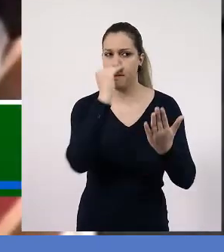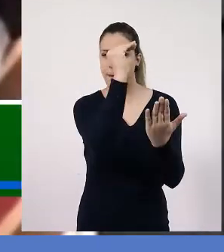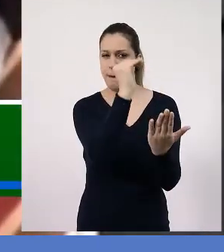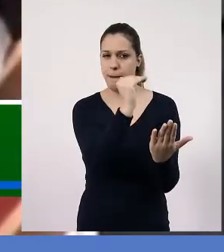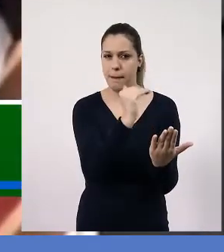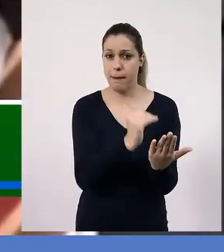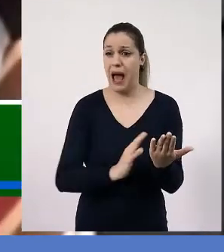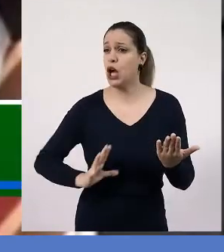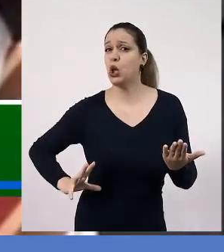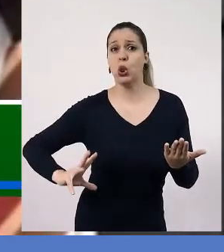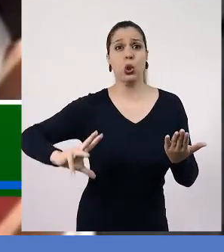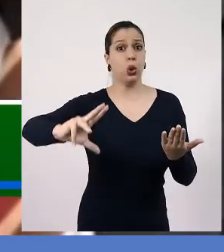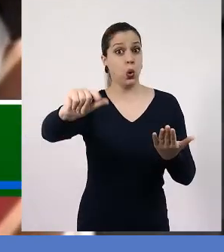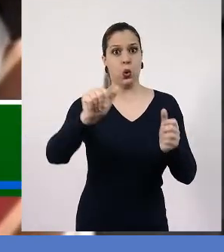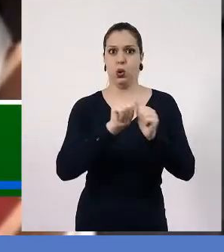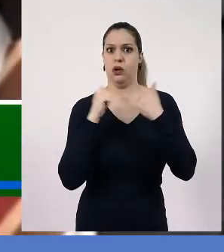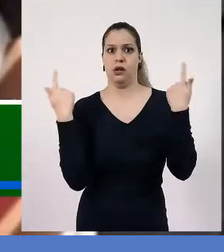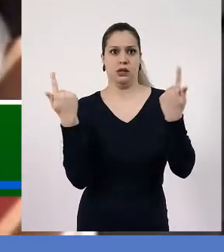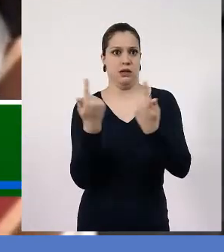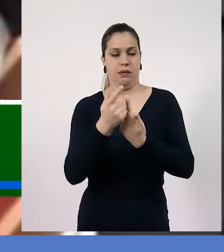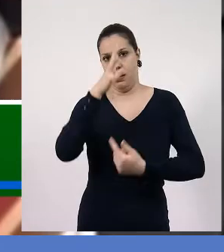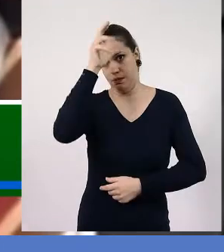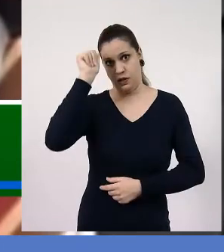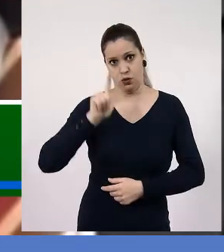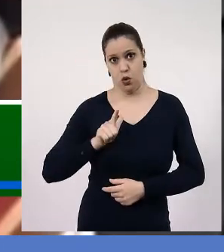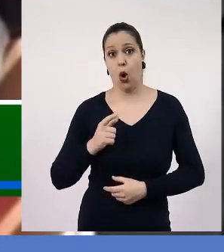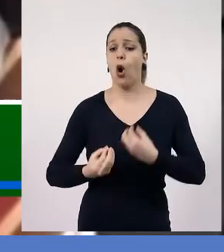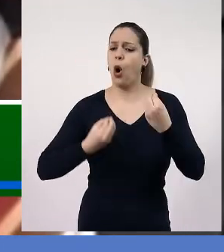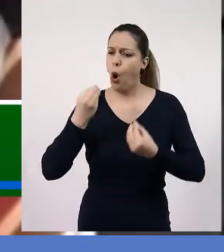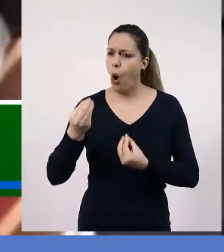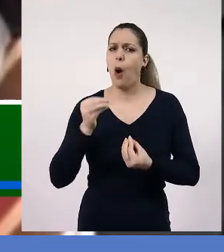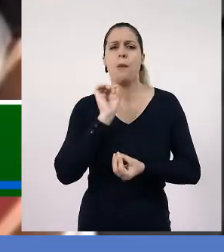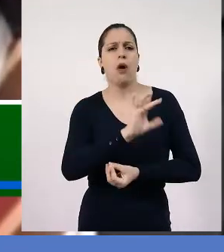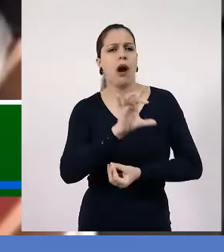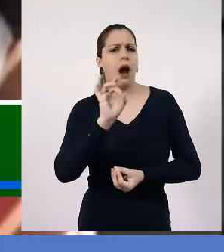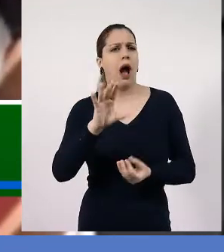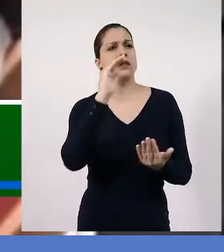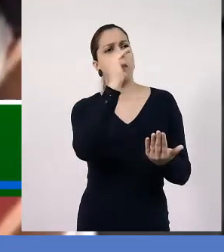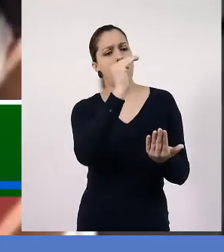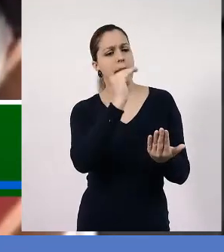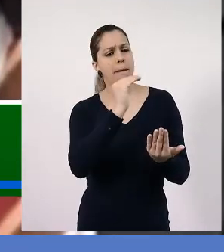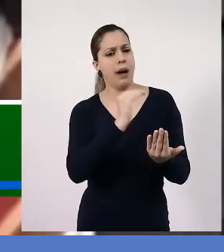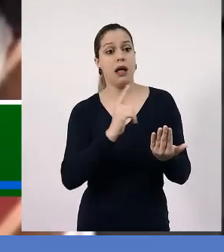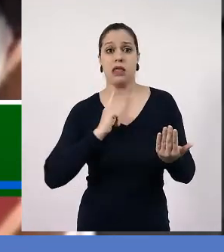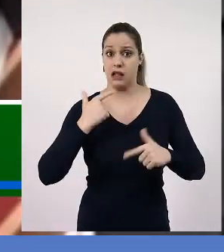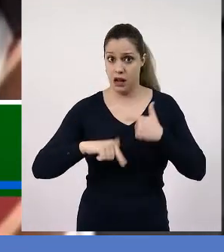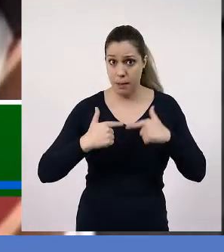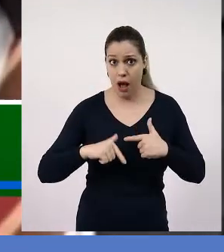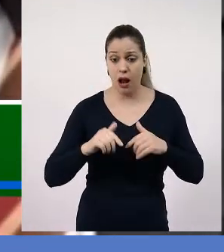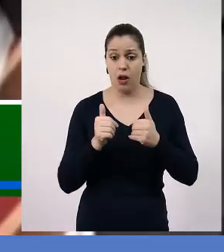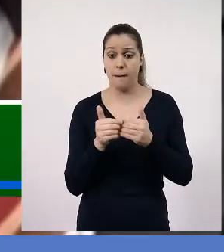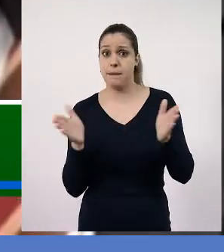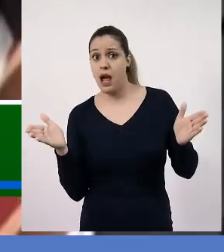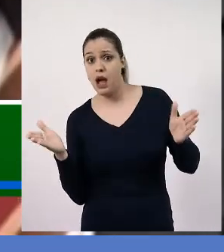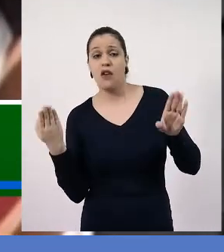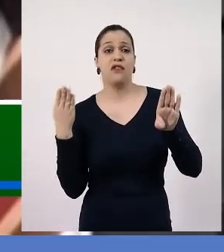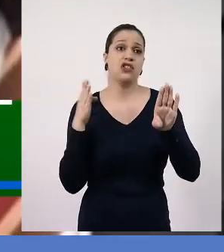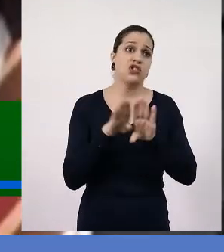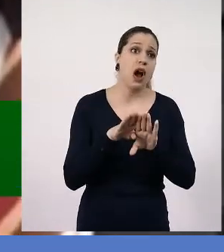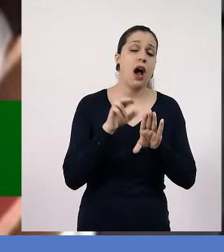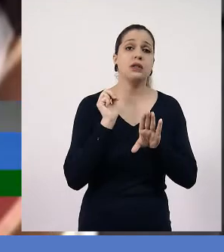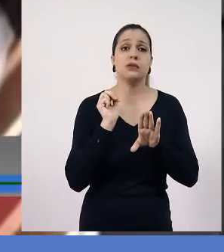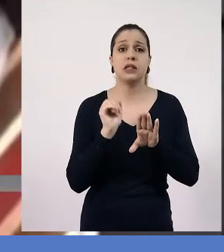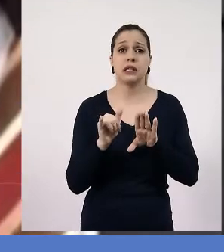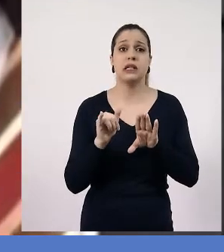todas as assembleias legislativas do Mato Grosso do Sul, saber como está o estágio de cada uma, como está atuando, se estão fechadas, se estão home